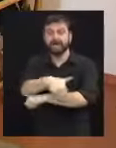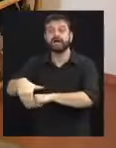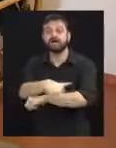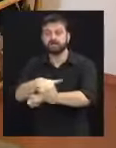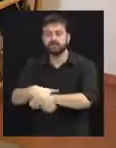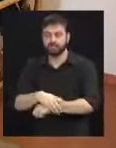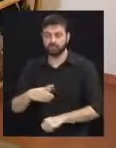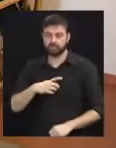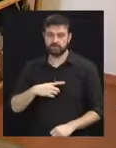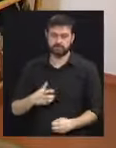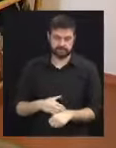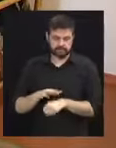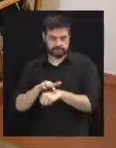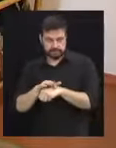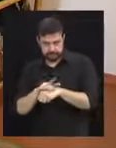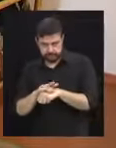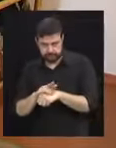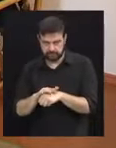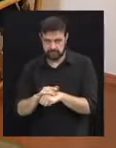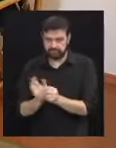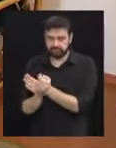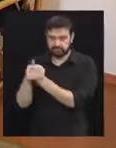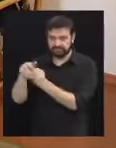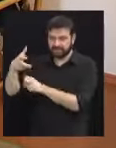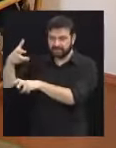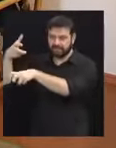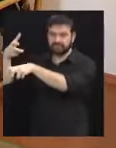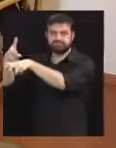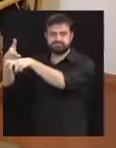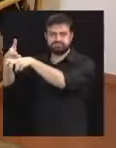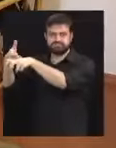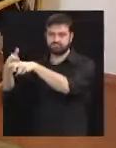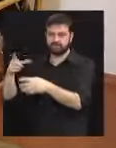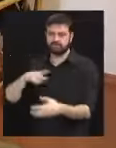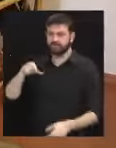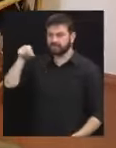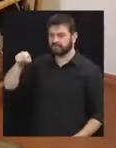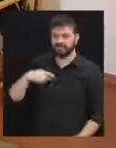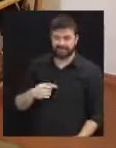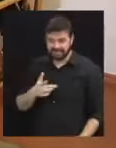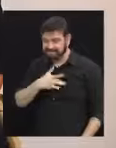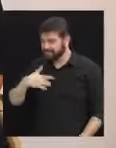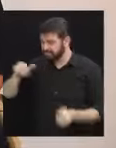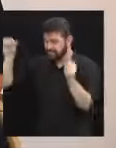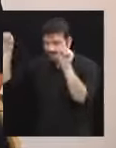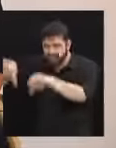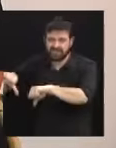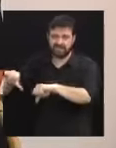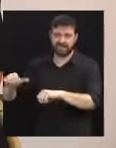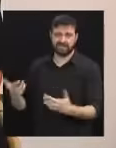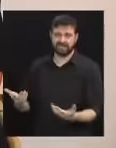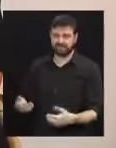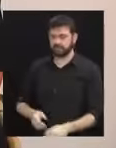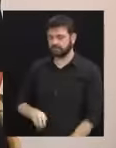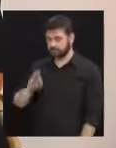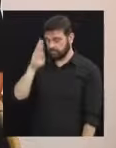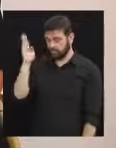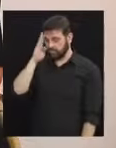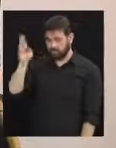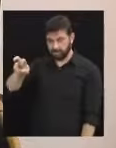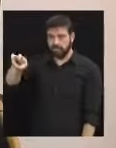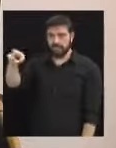ele está com esse vírus incubado e ele vai para lá e ele é vacinado de raiva. Você está colocando a doença nele e ele está debilitado. Então ele vai passar mal. Né?